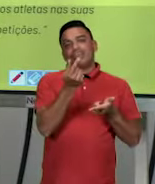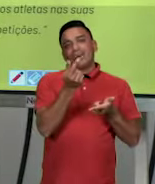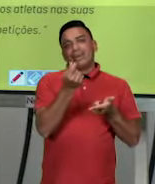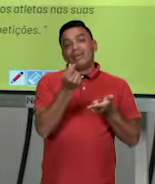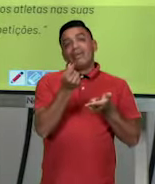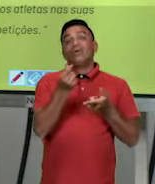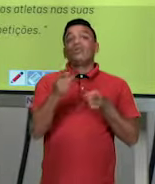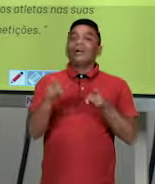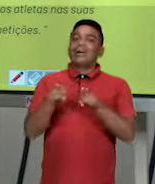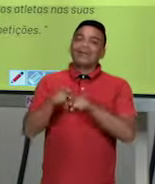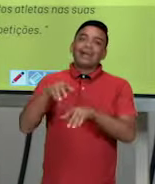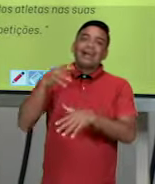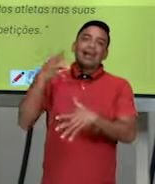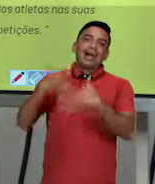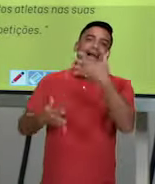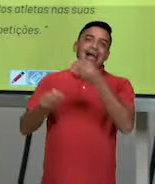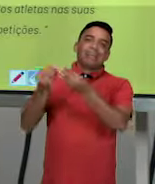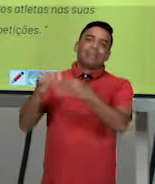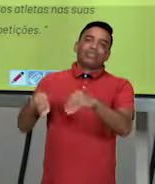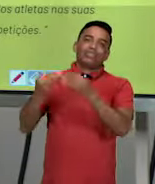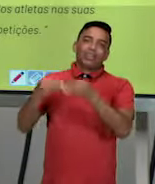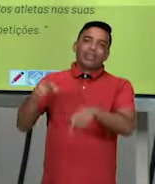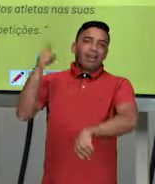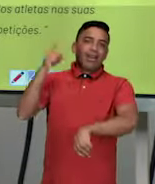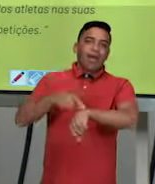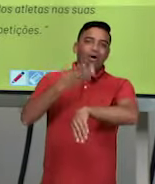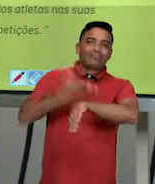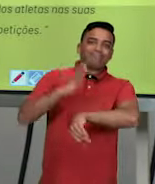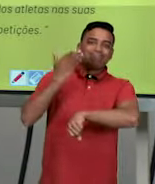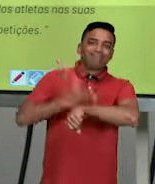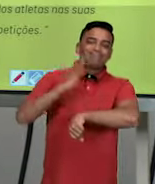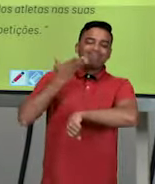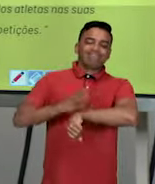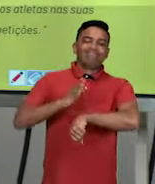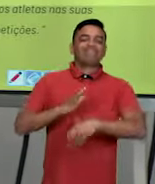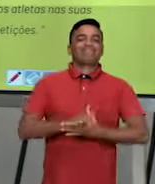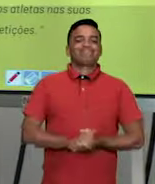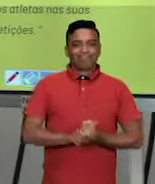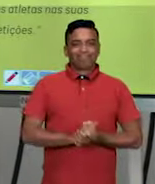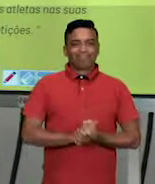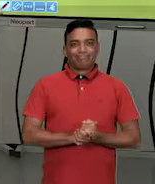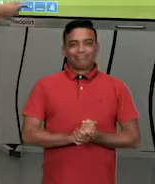o afetar o desempenho dos atletas. Tudo bem?